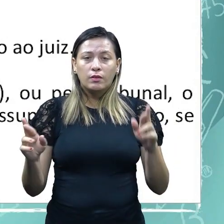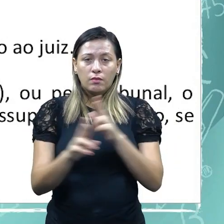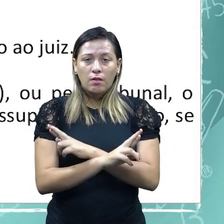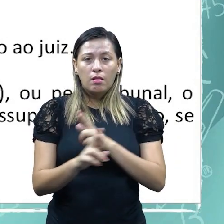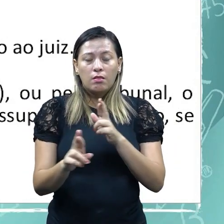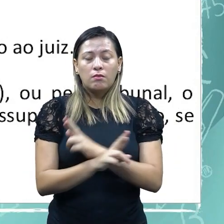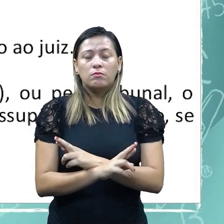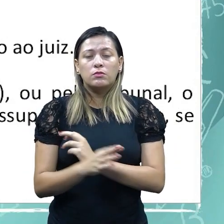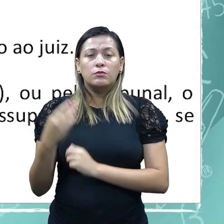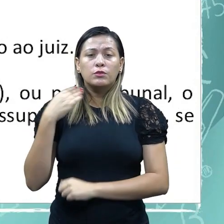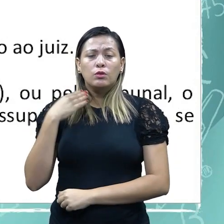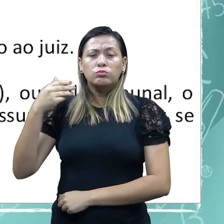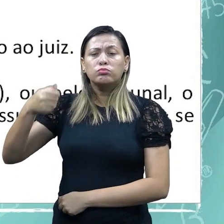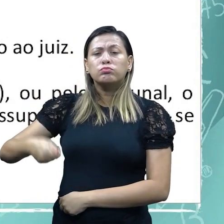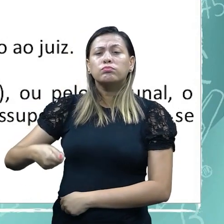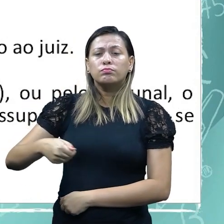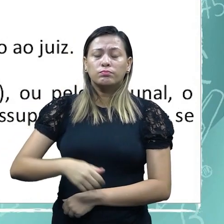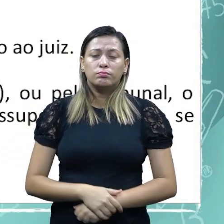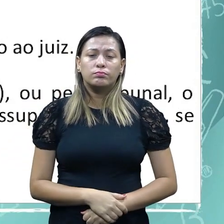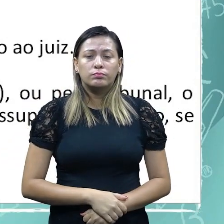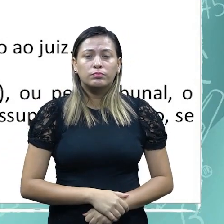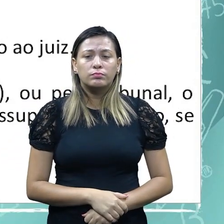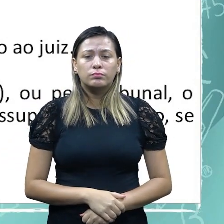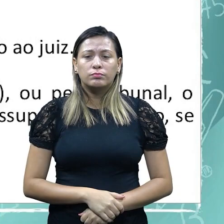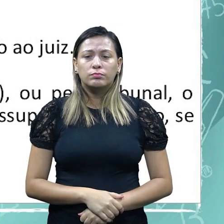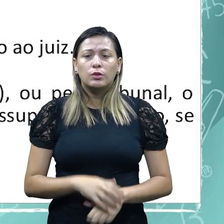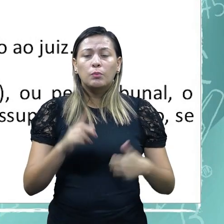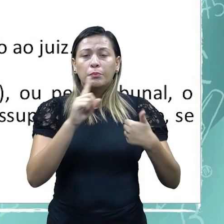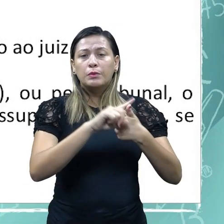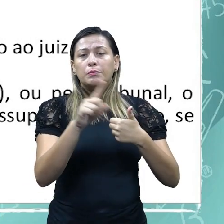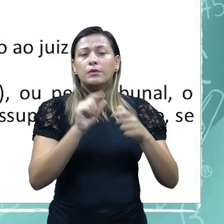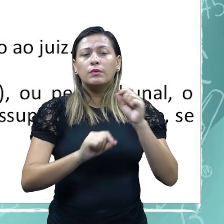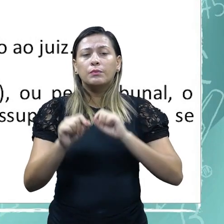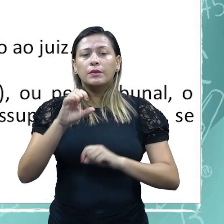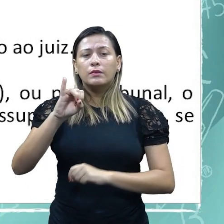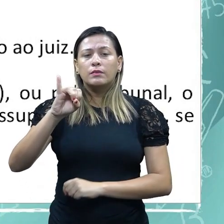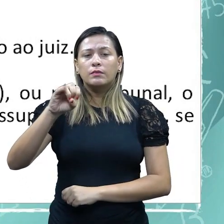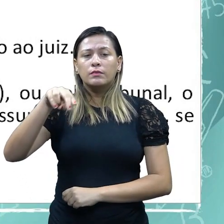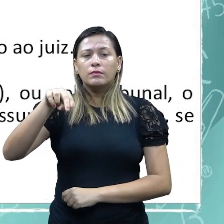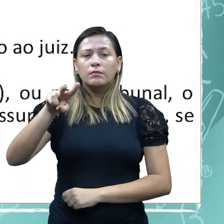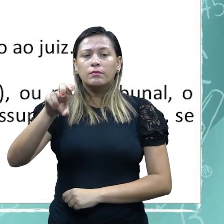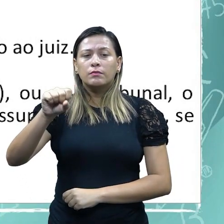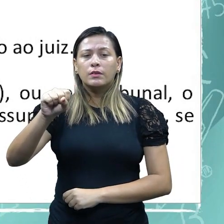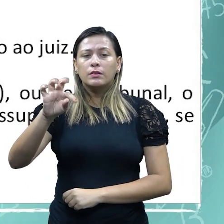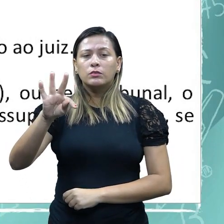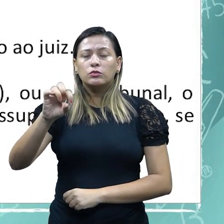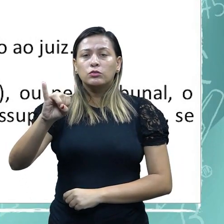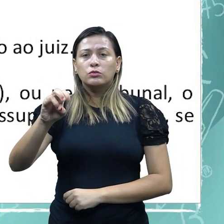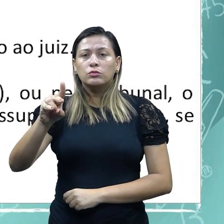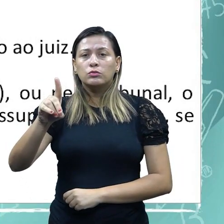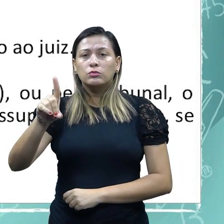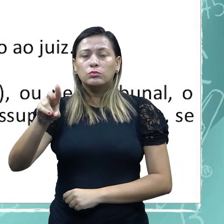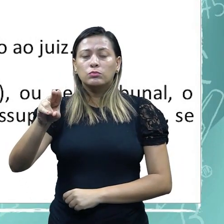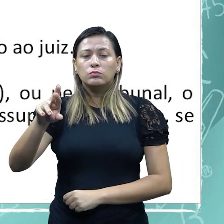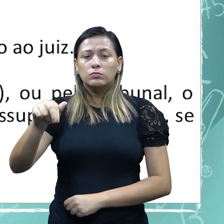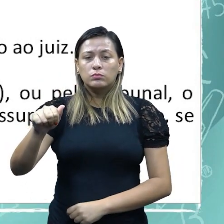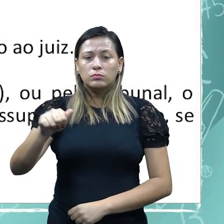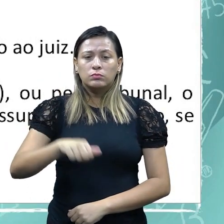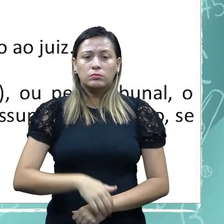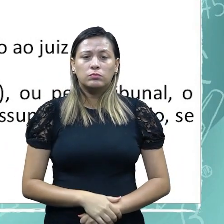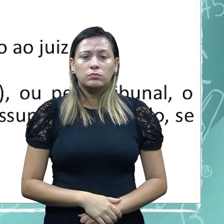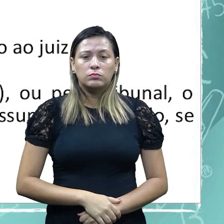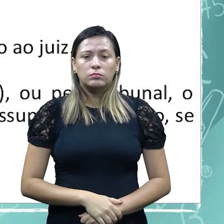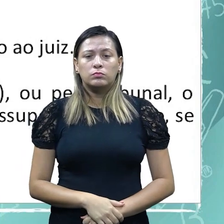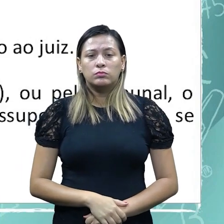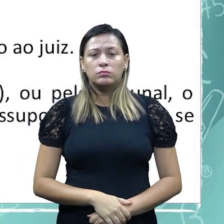o primeiro pressuposto que você vai tratar para o juiz é a investidura. Sem juiz